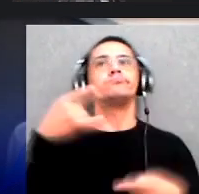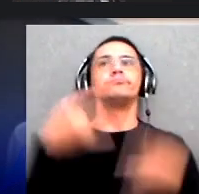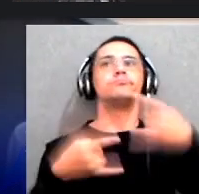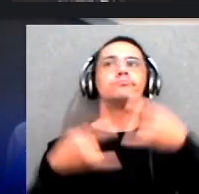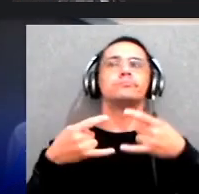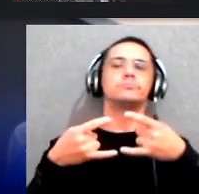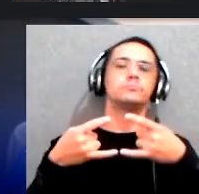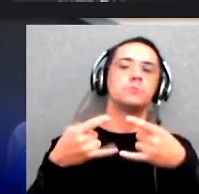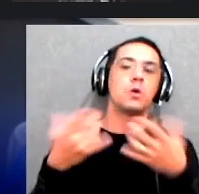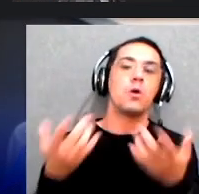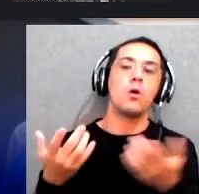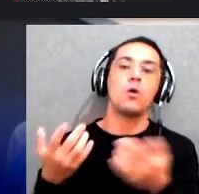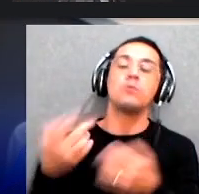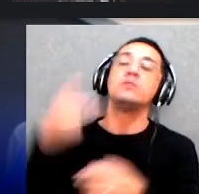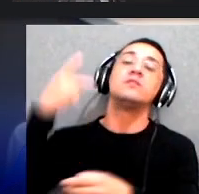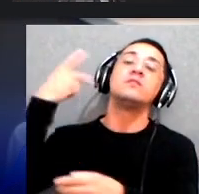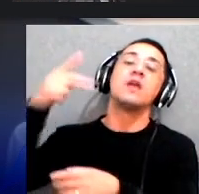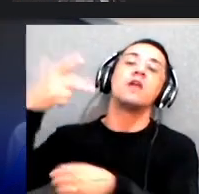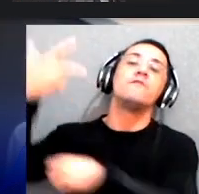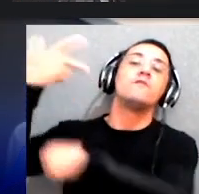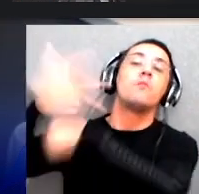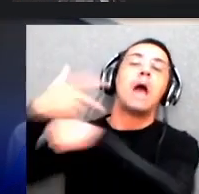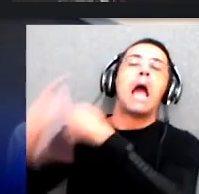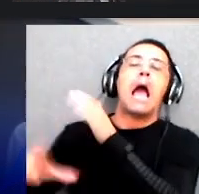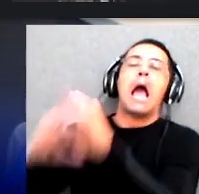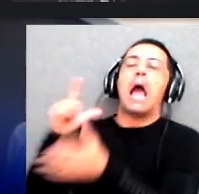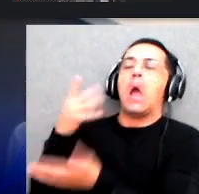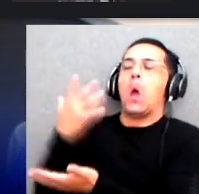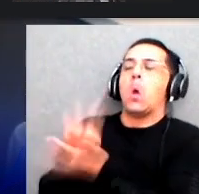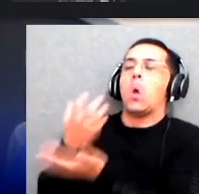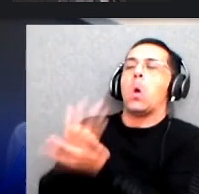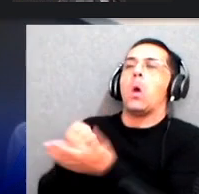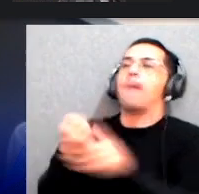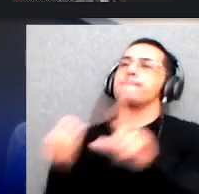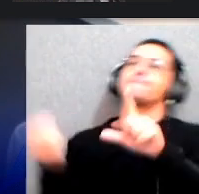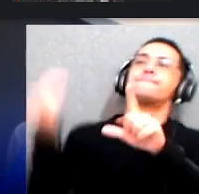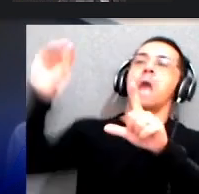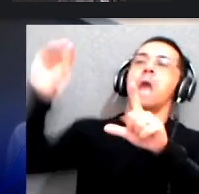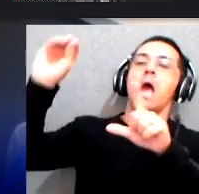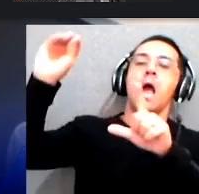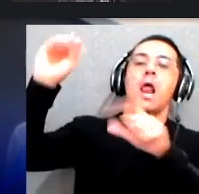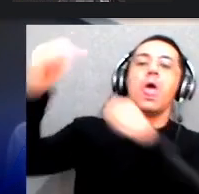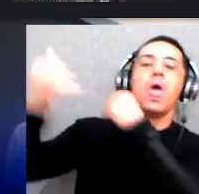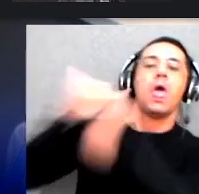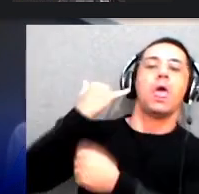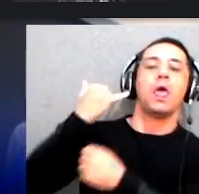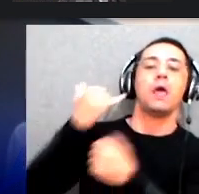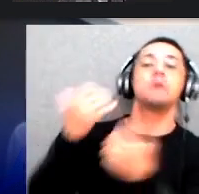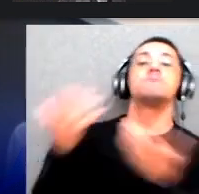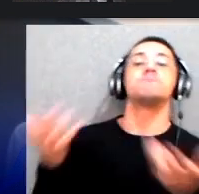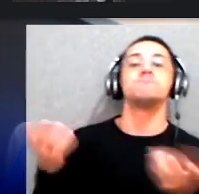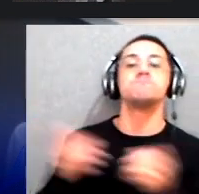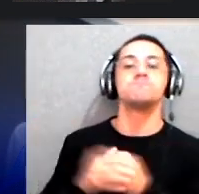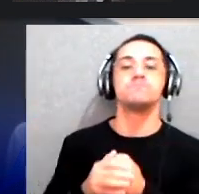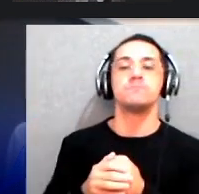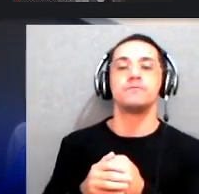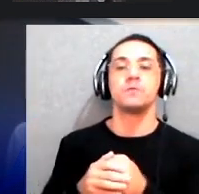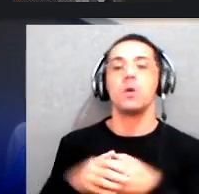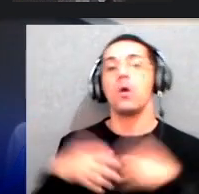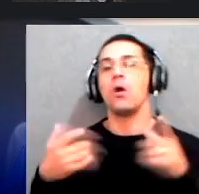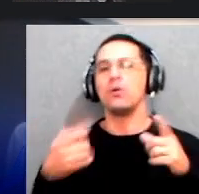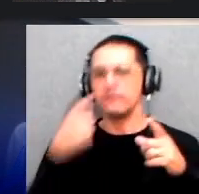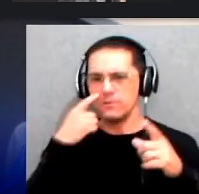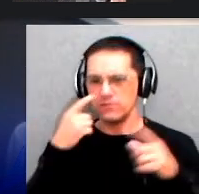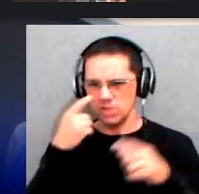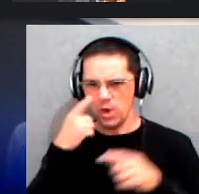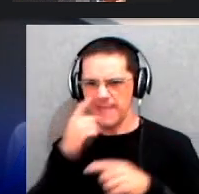uma filmagem que eles deixaram pronta, é uma televisão que está ali? Ou eu estou vendo alguma tecnologia de deepfake? Será que são eles